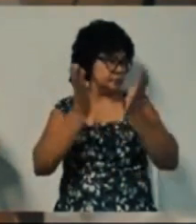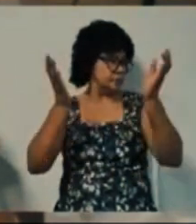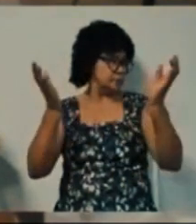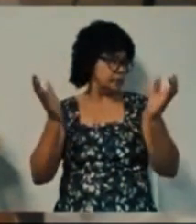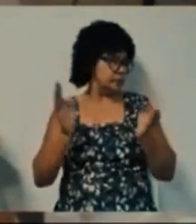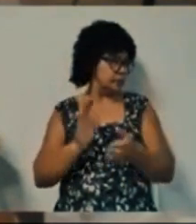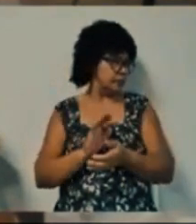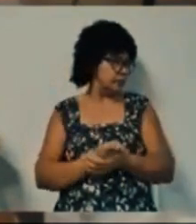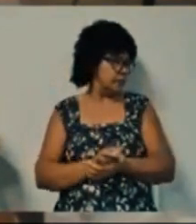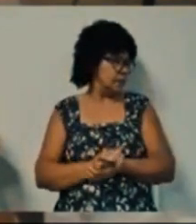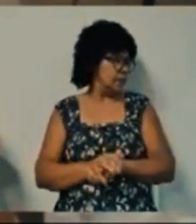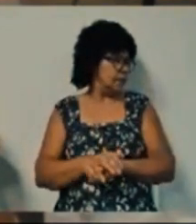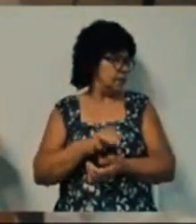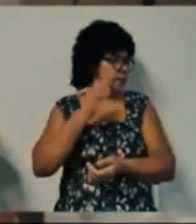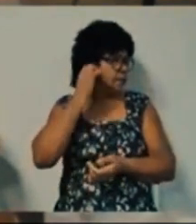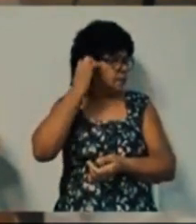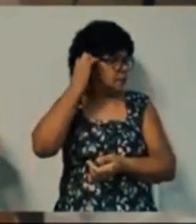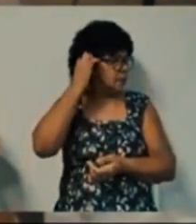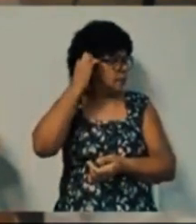estenda a mão para cá.